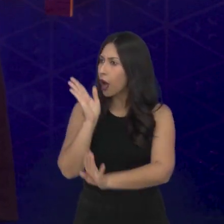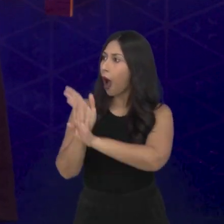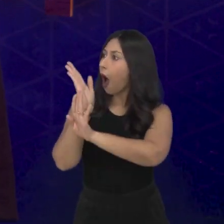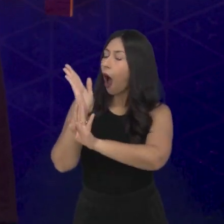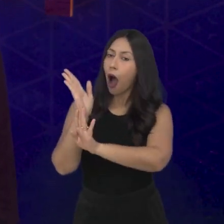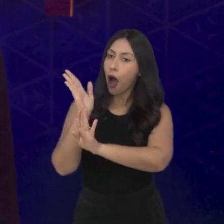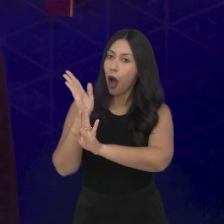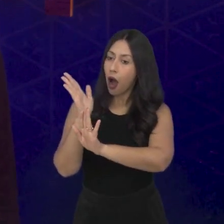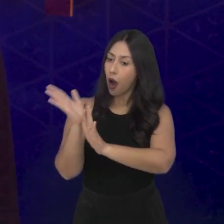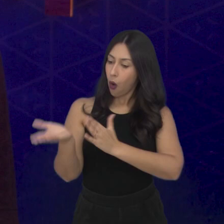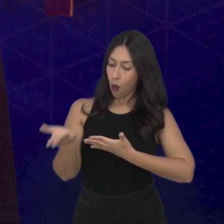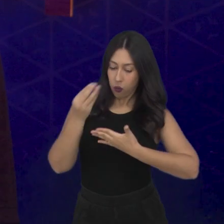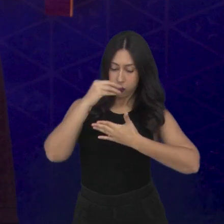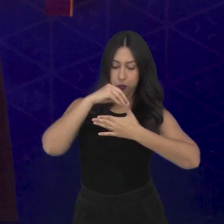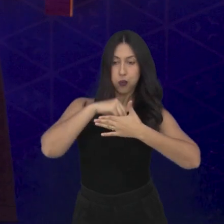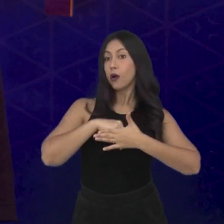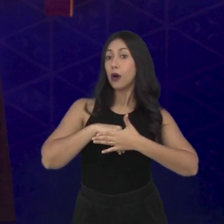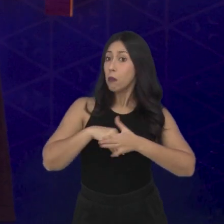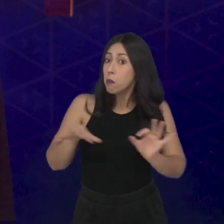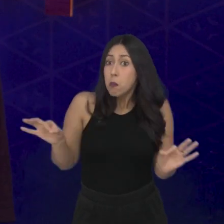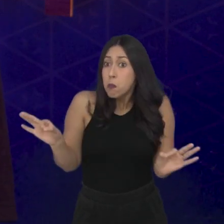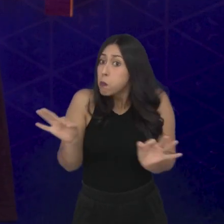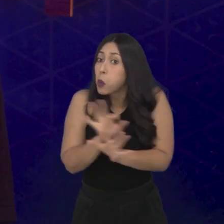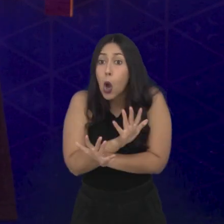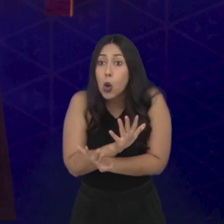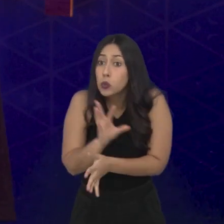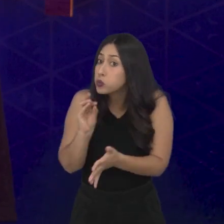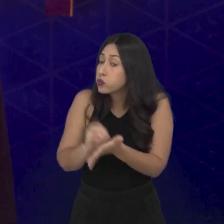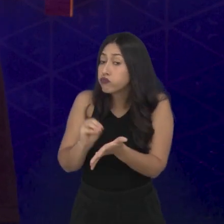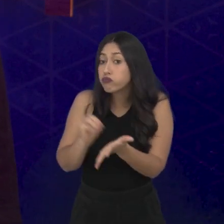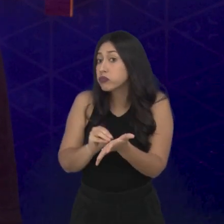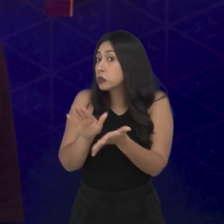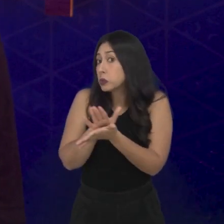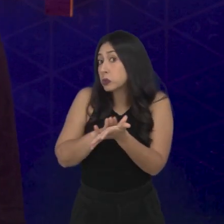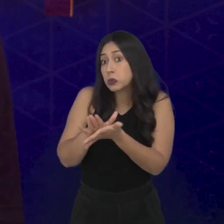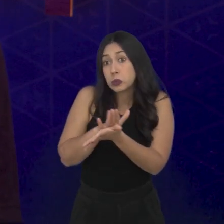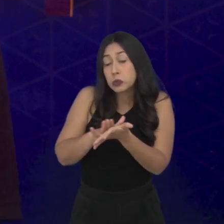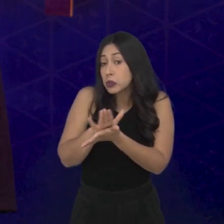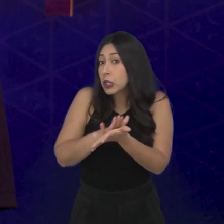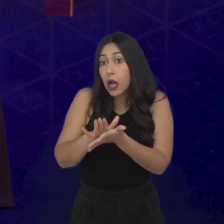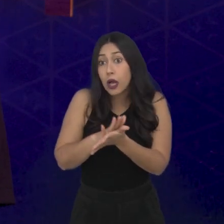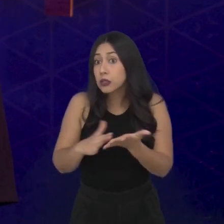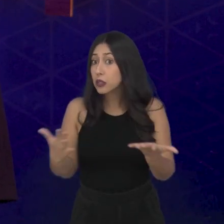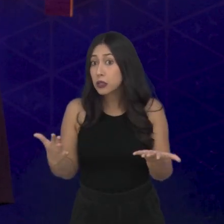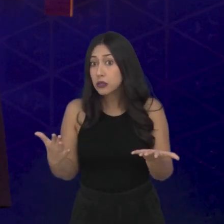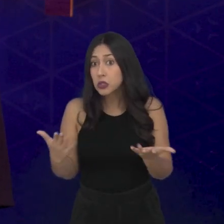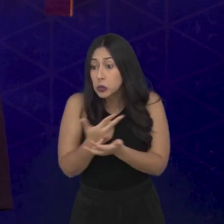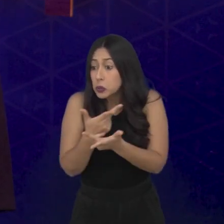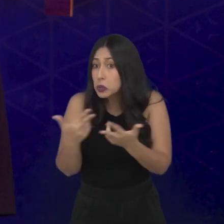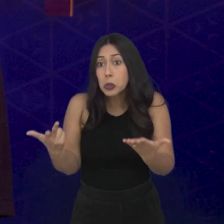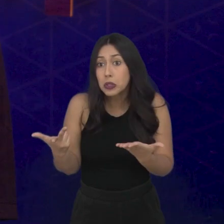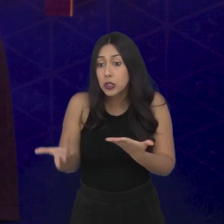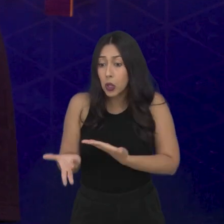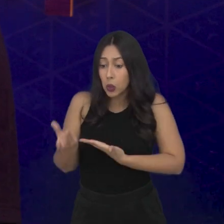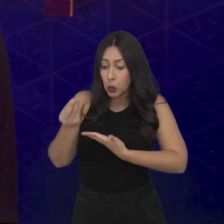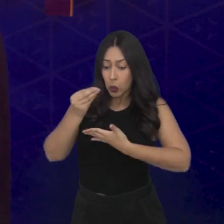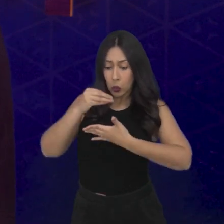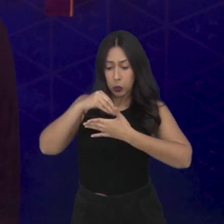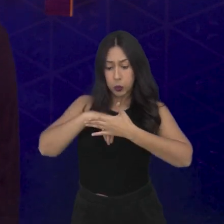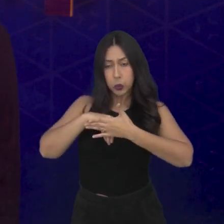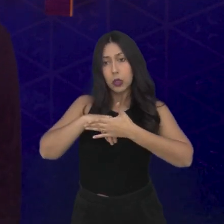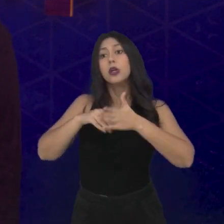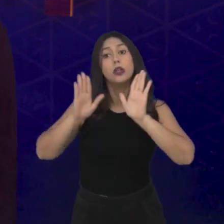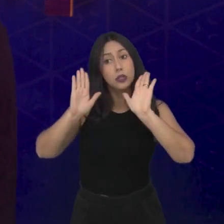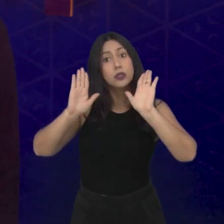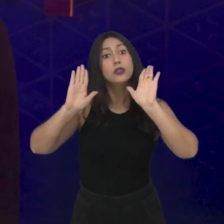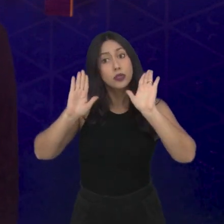têm isso, né, dentro deles, eles encontram tudo que aquilo que faltava para eles, a resposta